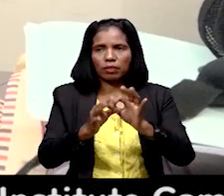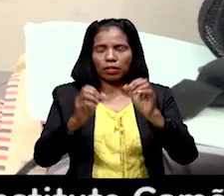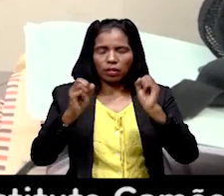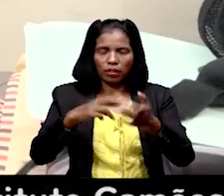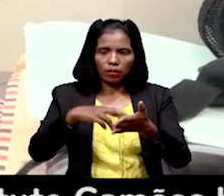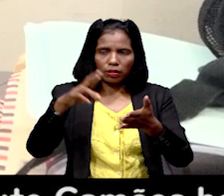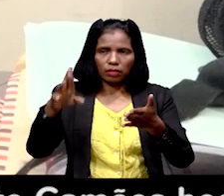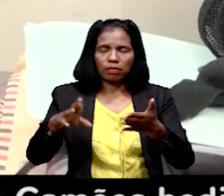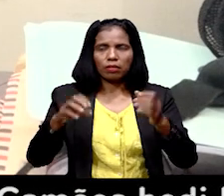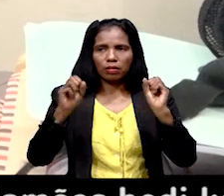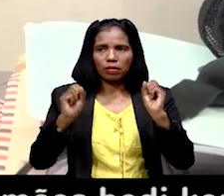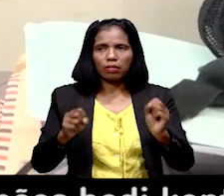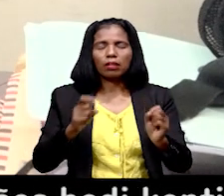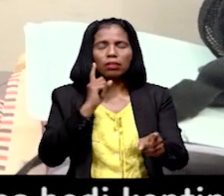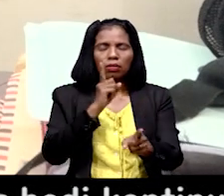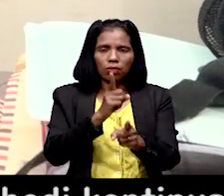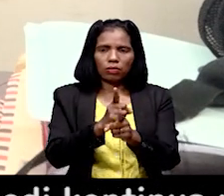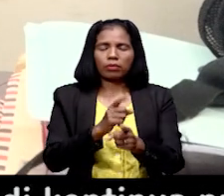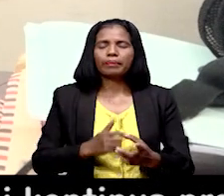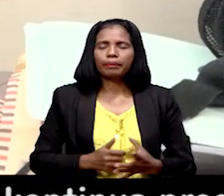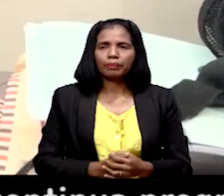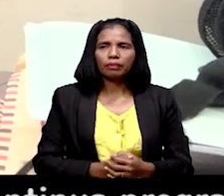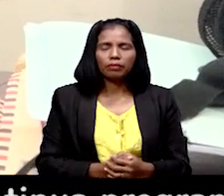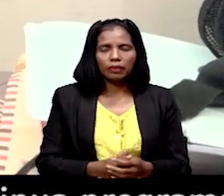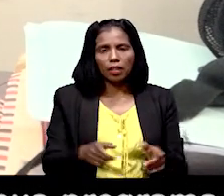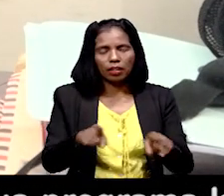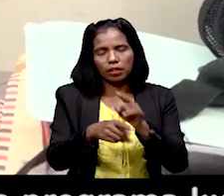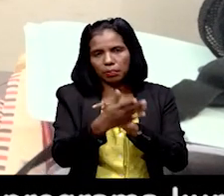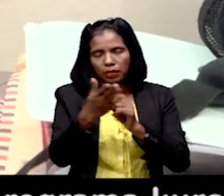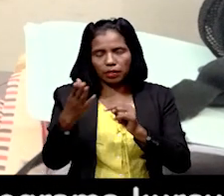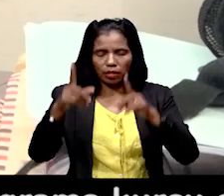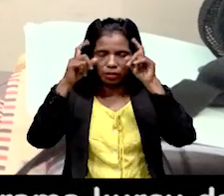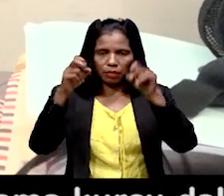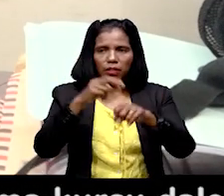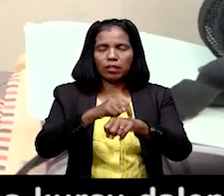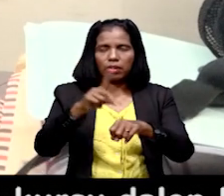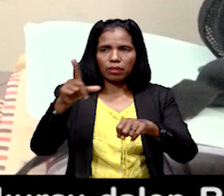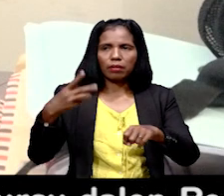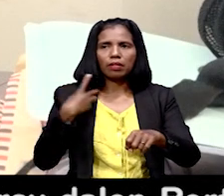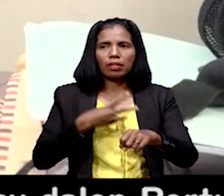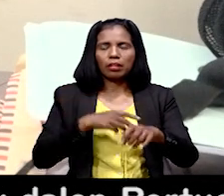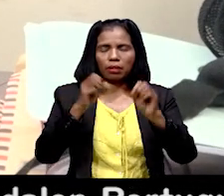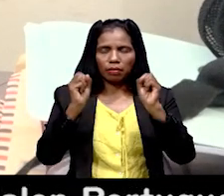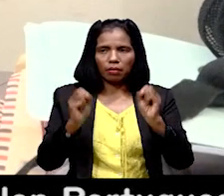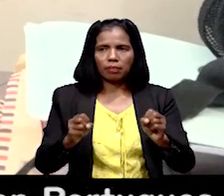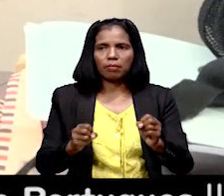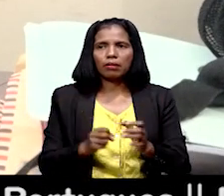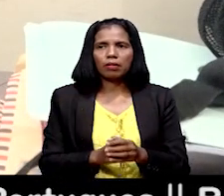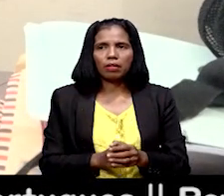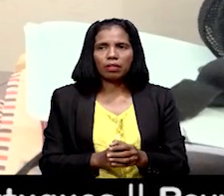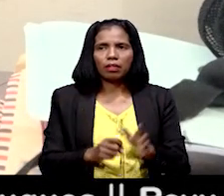na Laran e a sigilo na confidencialidade. Assim, tu pode ser atendido e o exame nacional tem que guardarmos e tem segredo.